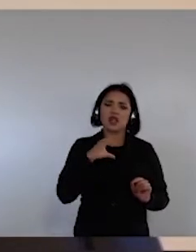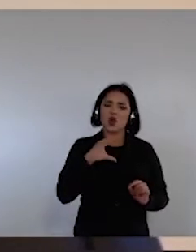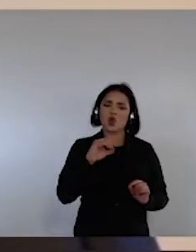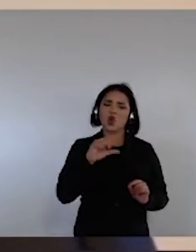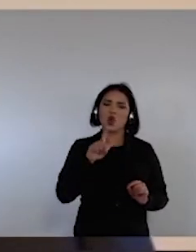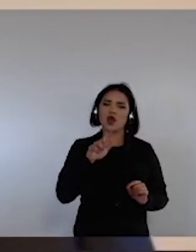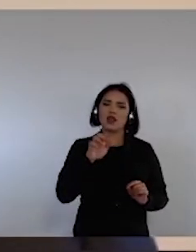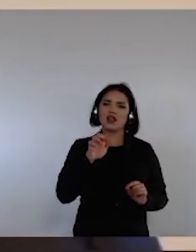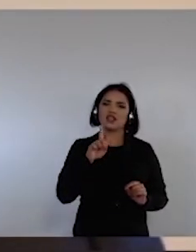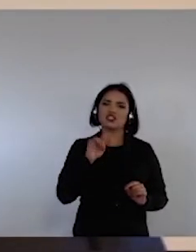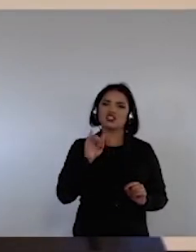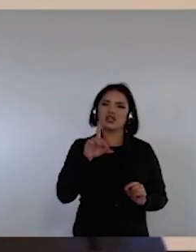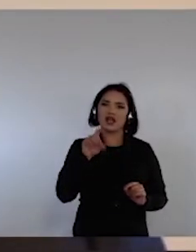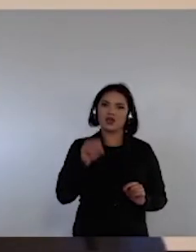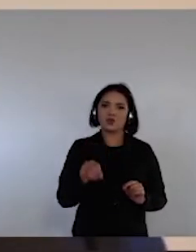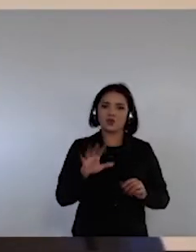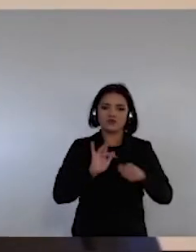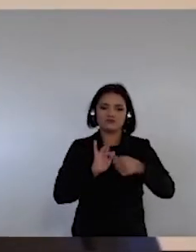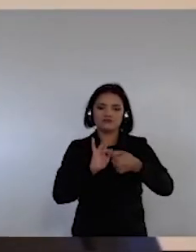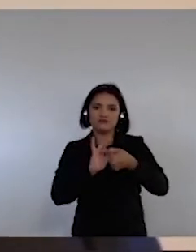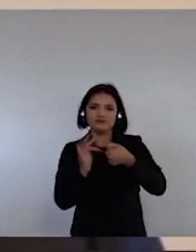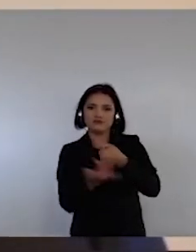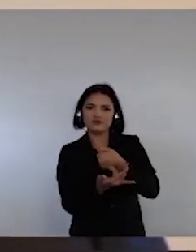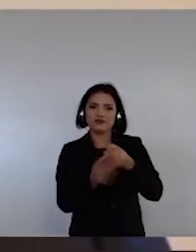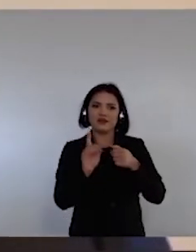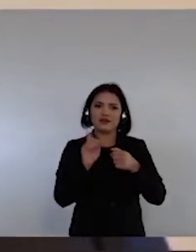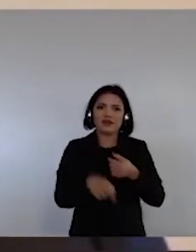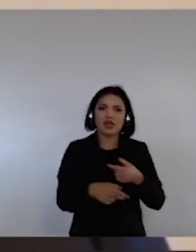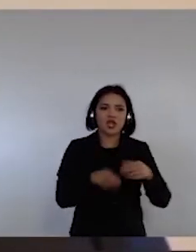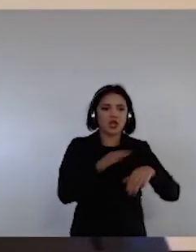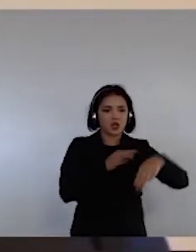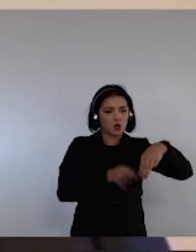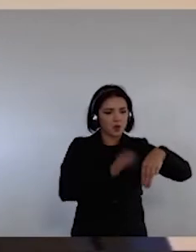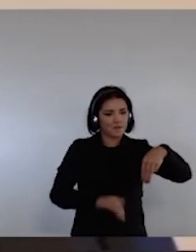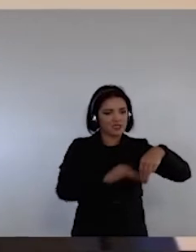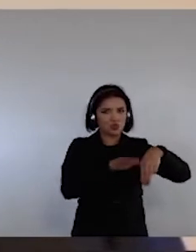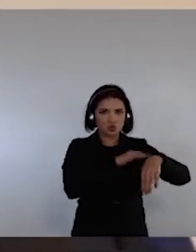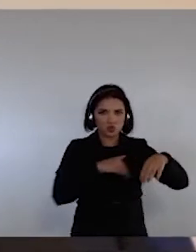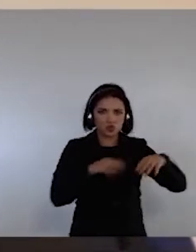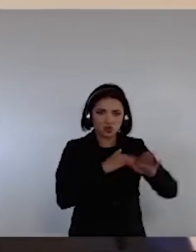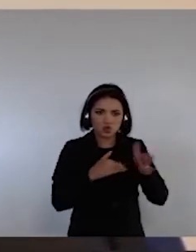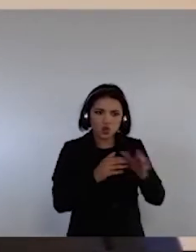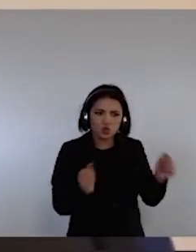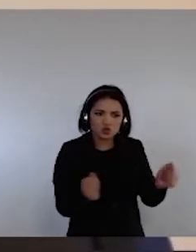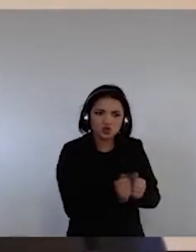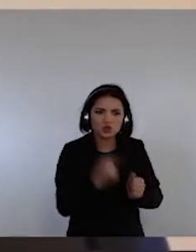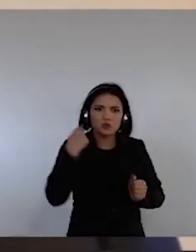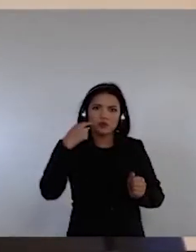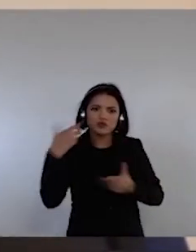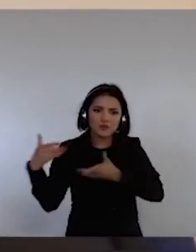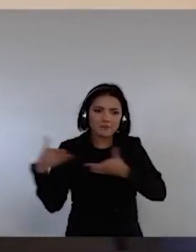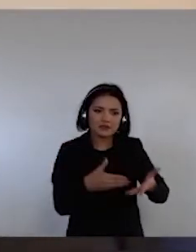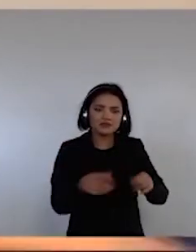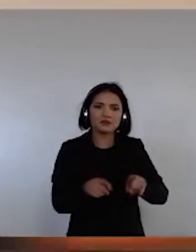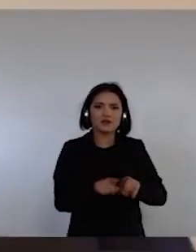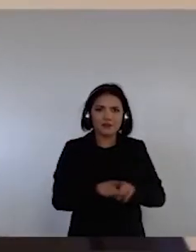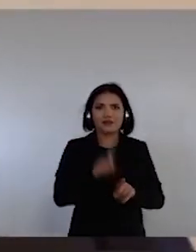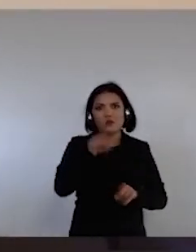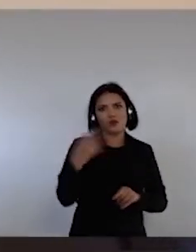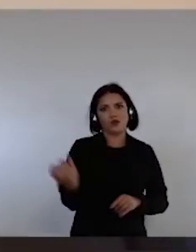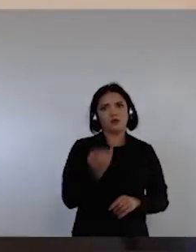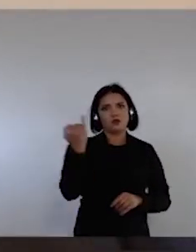privilegia a celeridade processual. O artigo 5º garante que se trabalhe